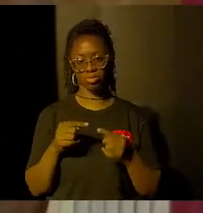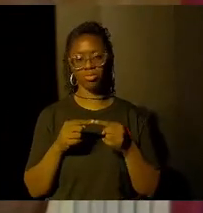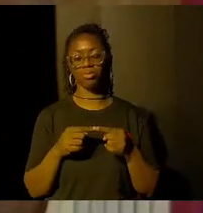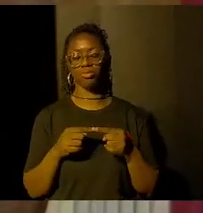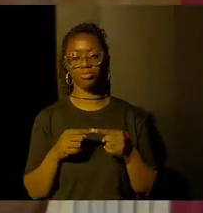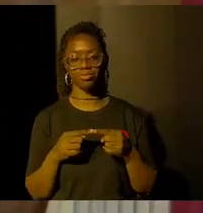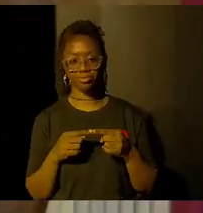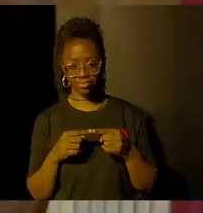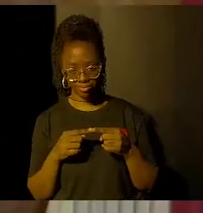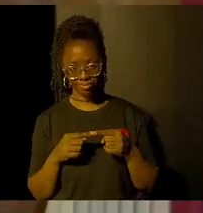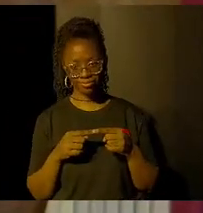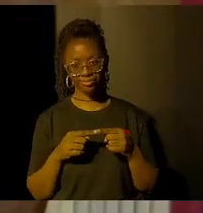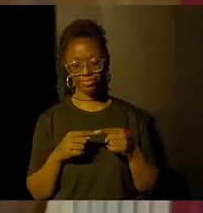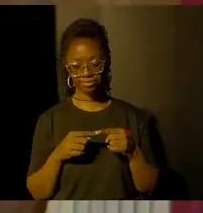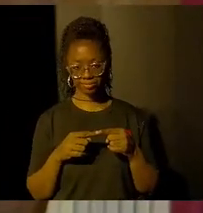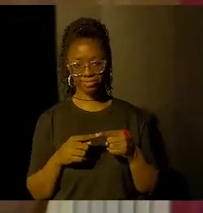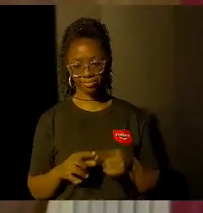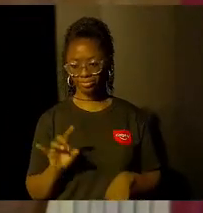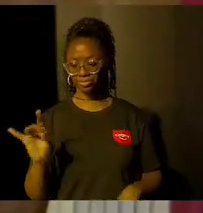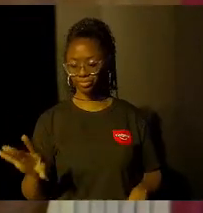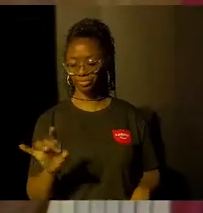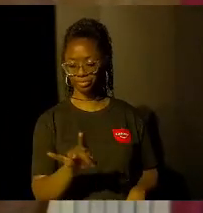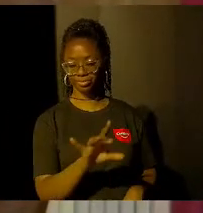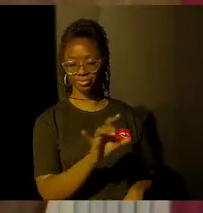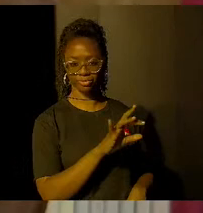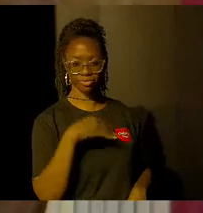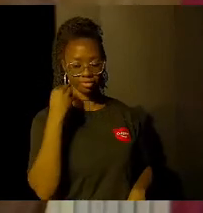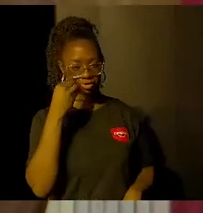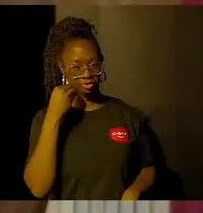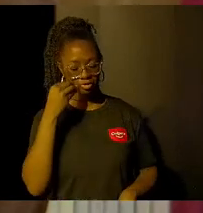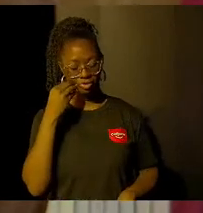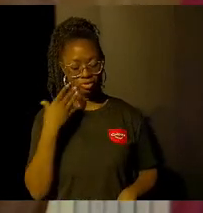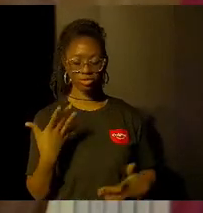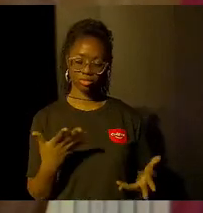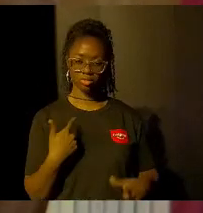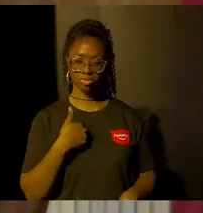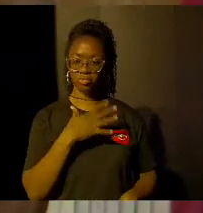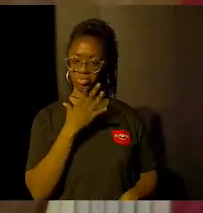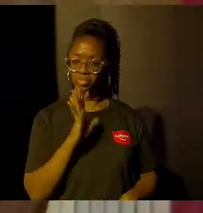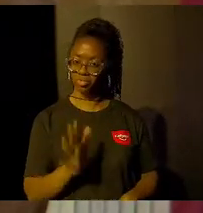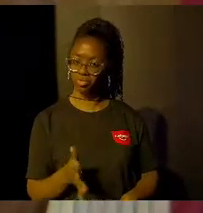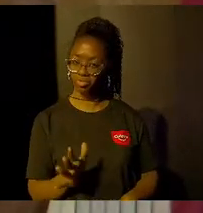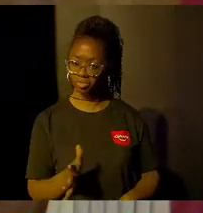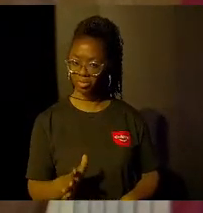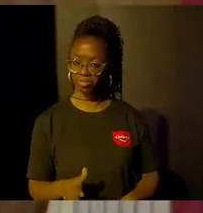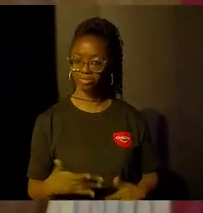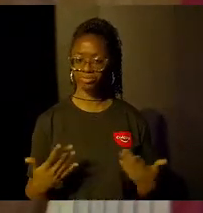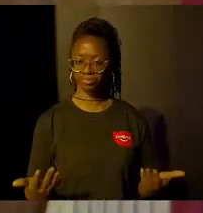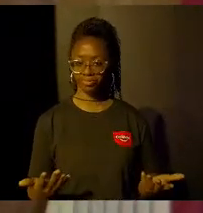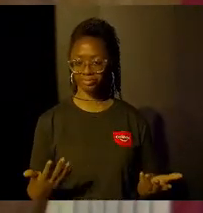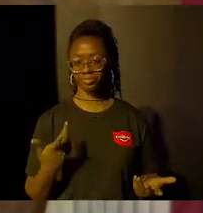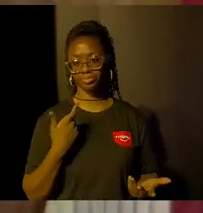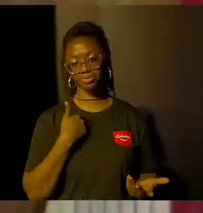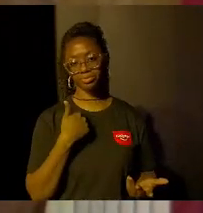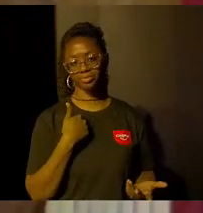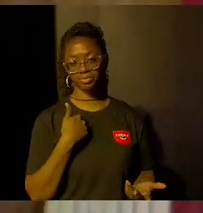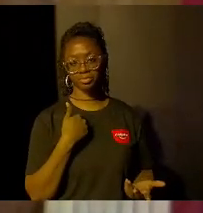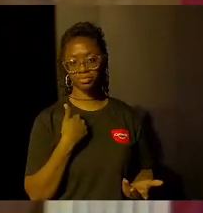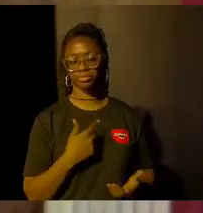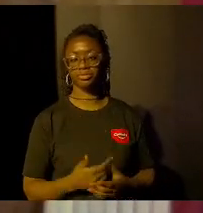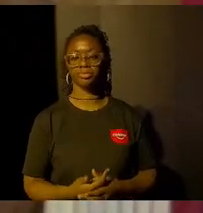do que vem de cada pessoa é algo muito familiar para mim e que eu acabo